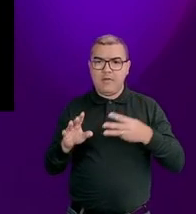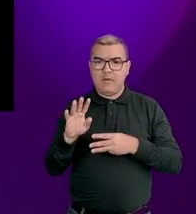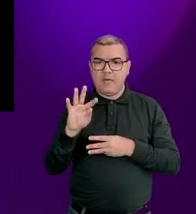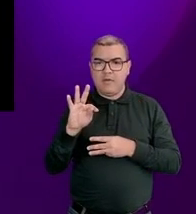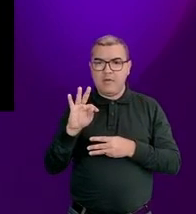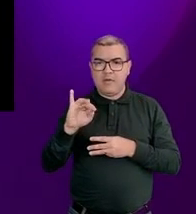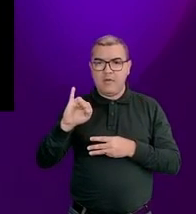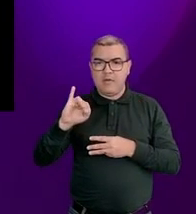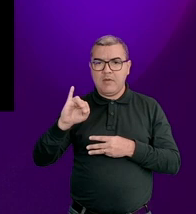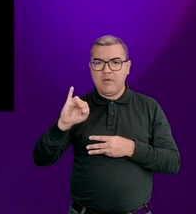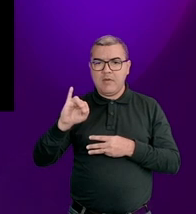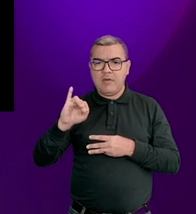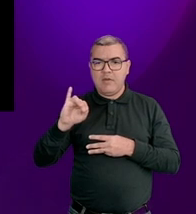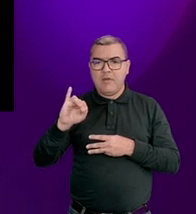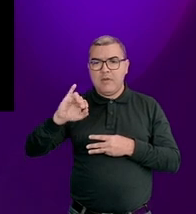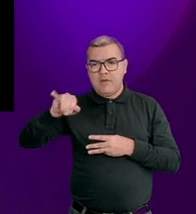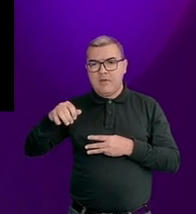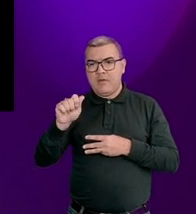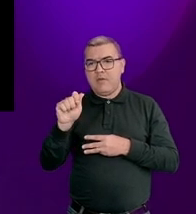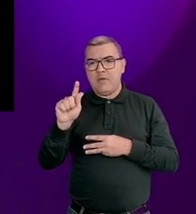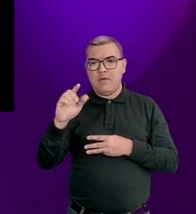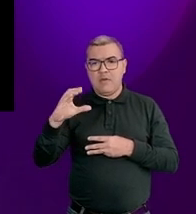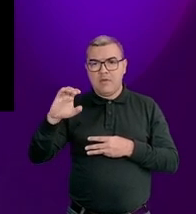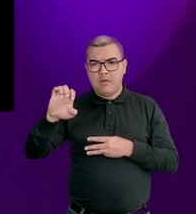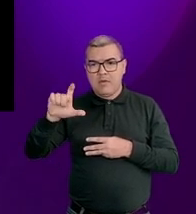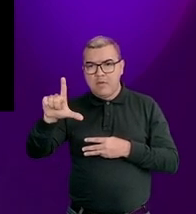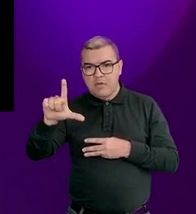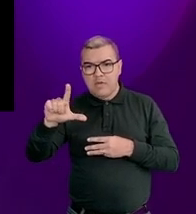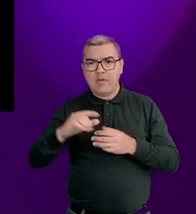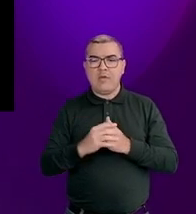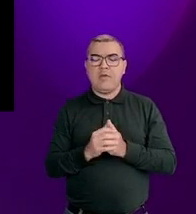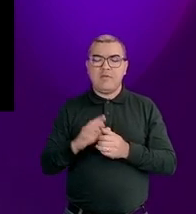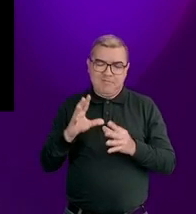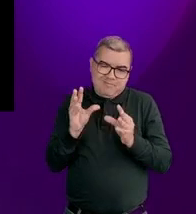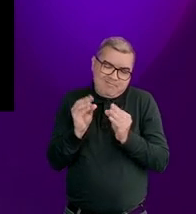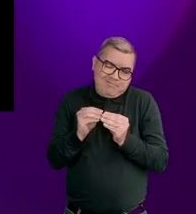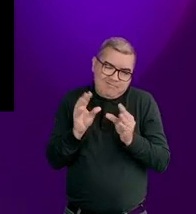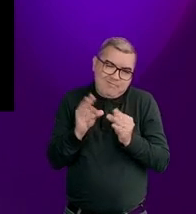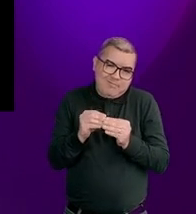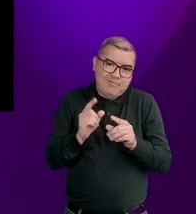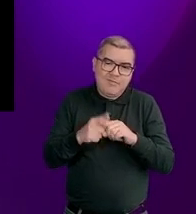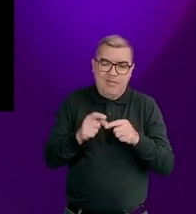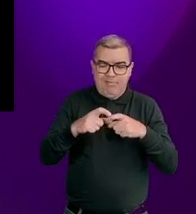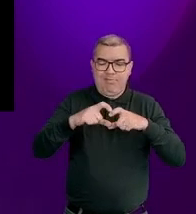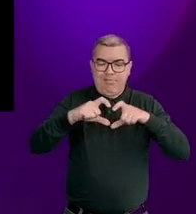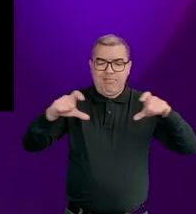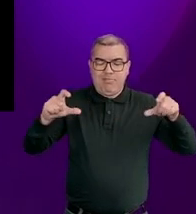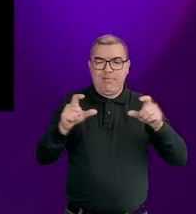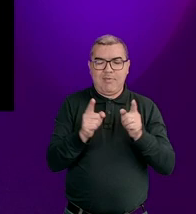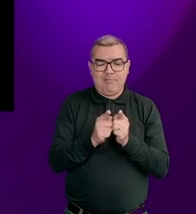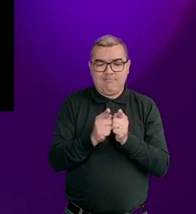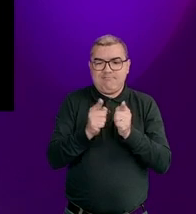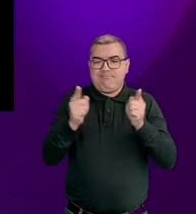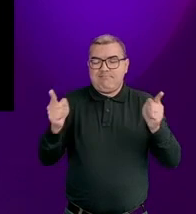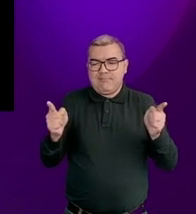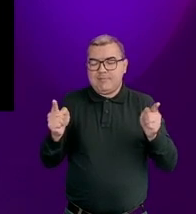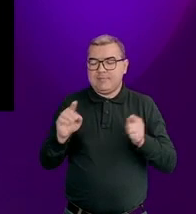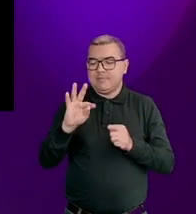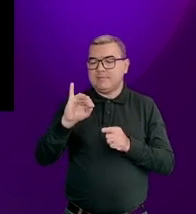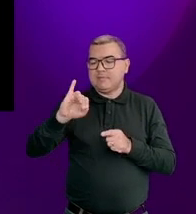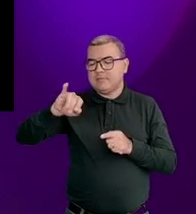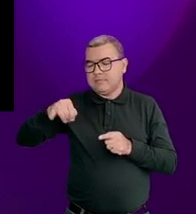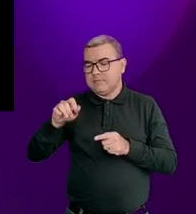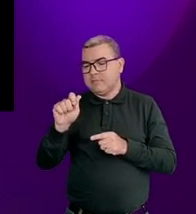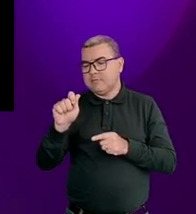gente sempre resume, porque falar esse nome completo consumiria todo o meu tempo de palestra, né? O Tizacel já está aprovado,